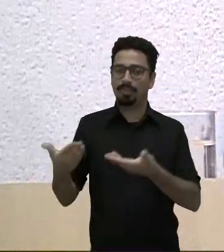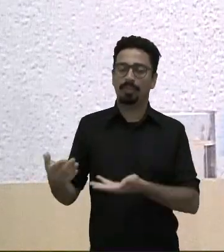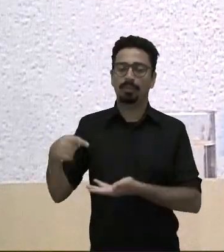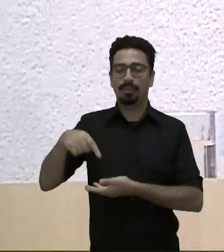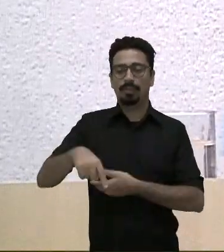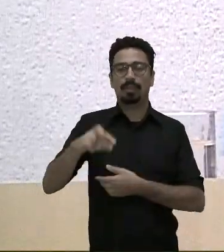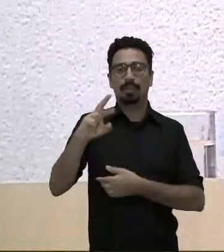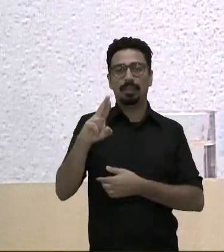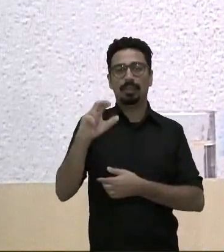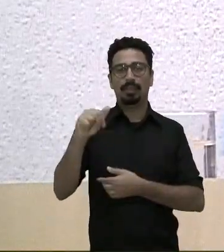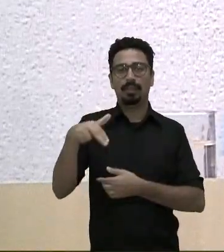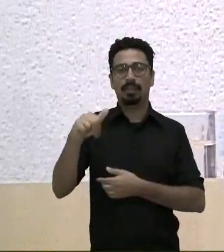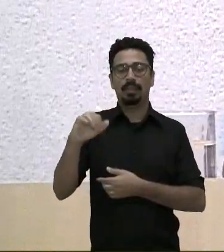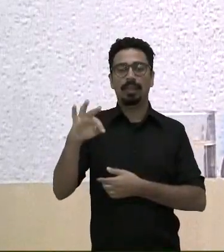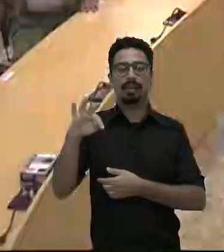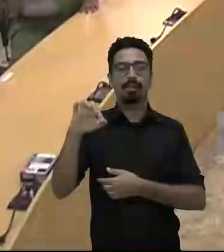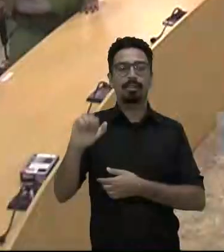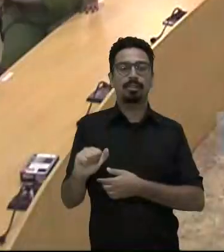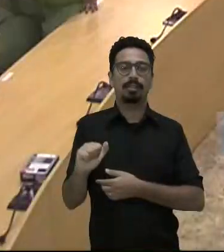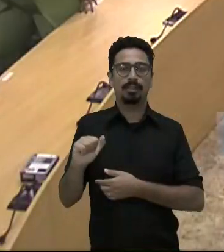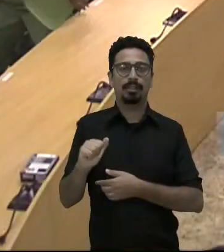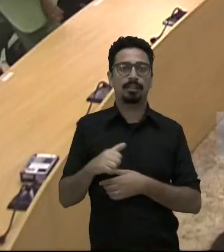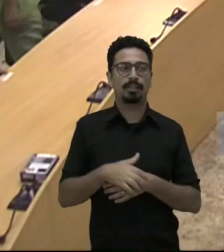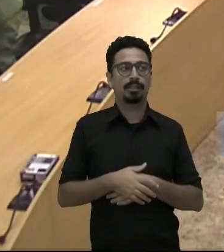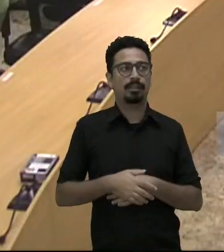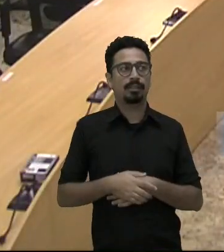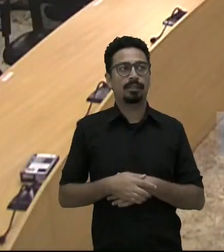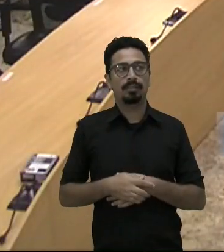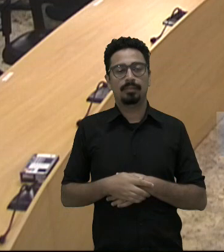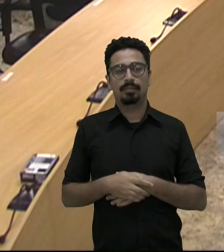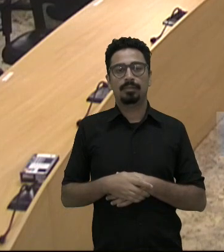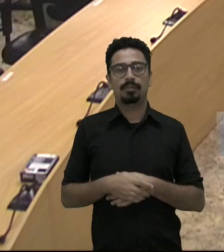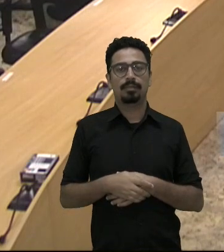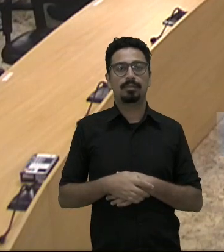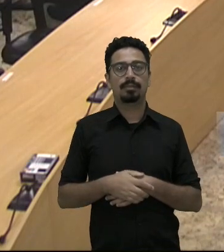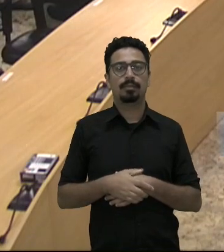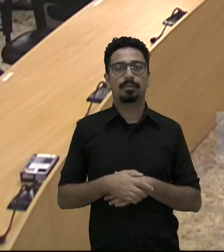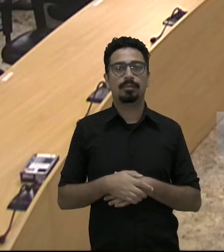Renata Aline, por favor, à frente dessa mesa.